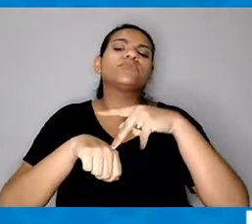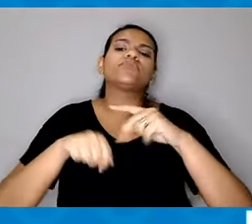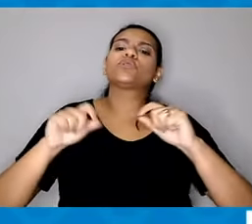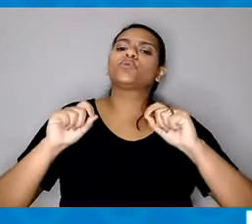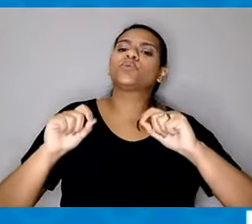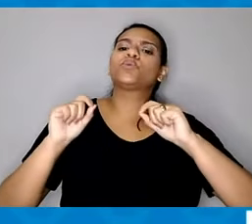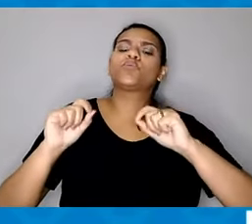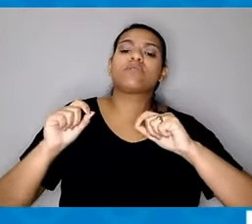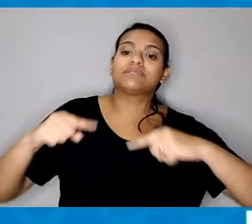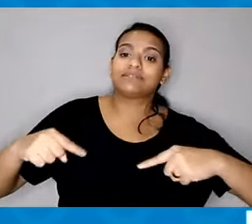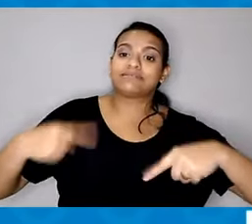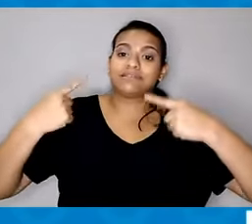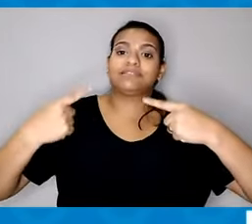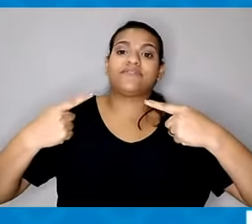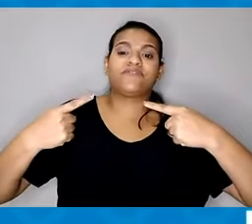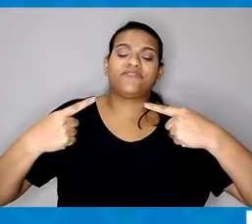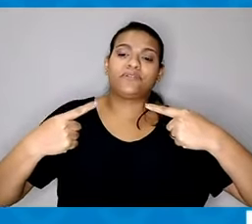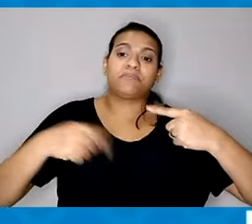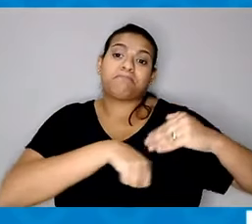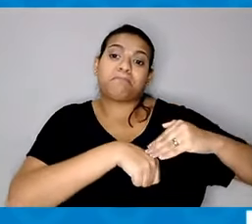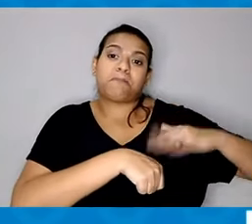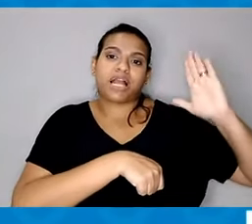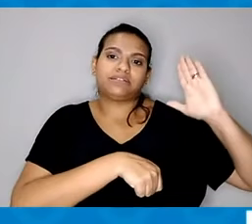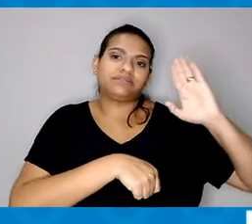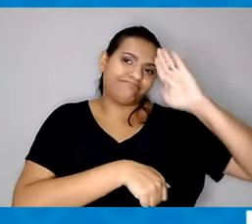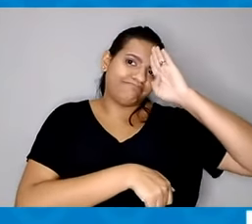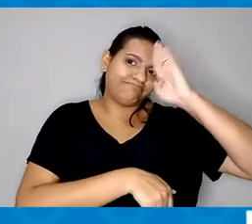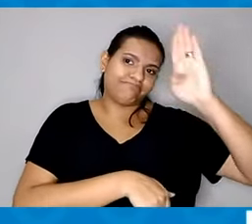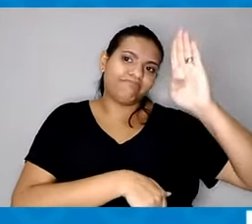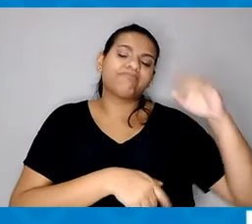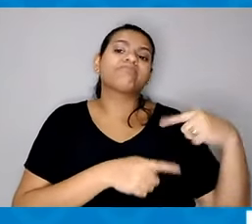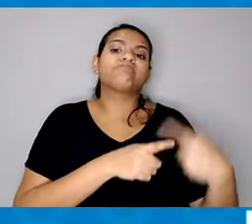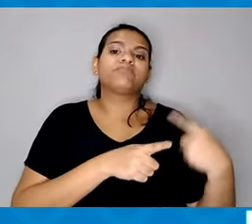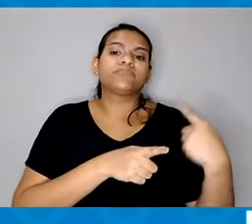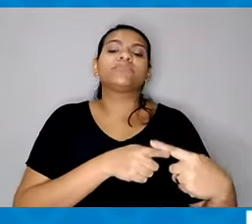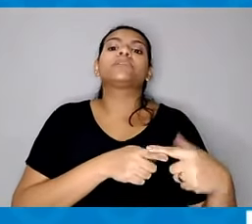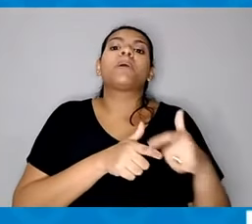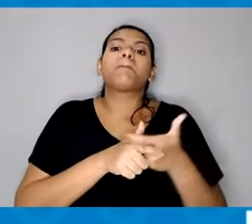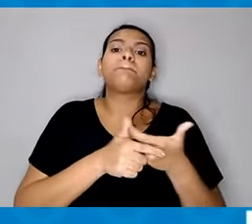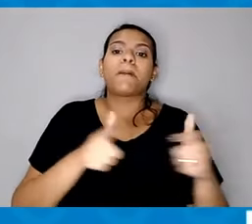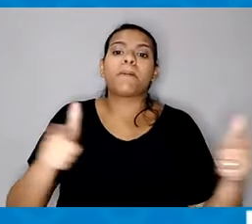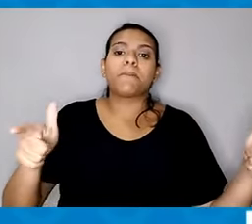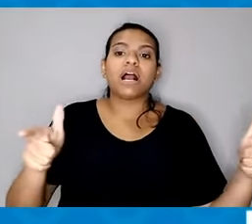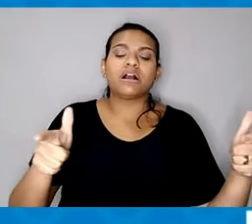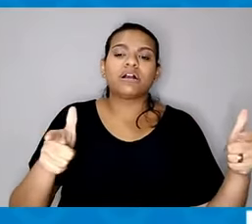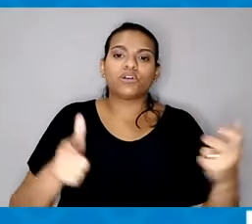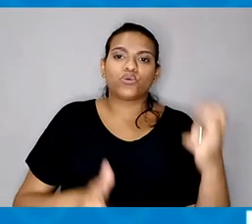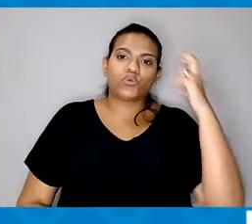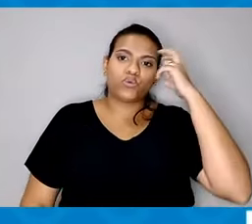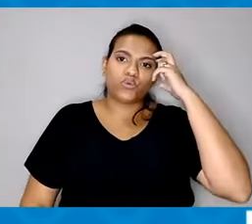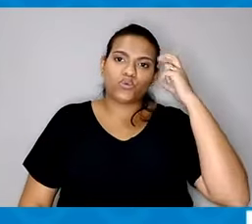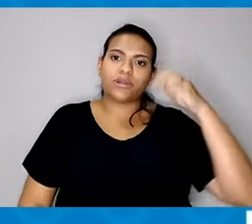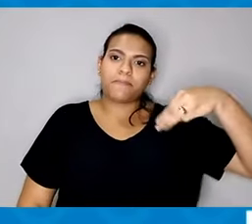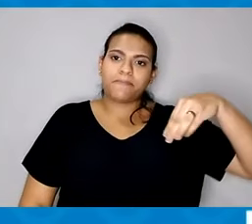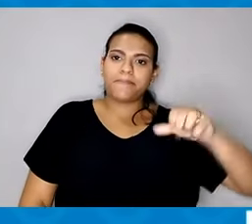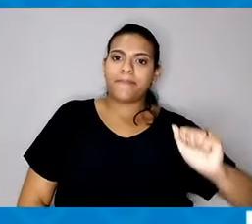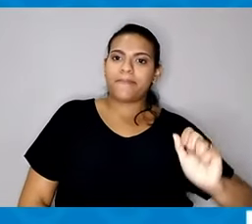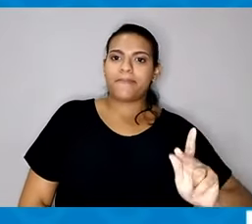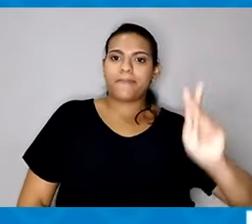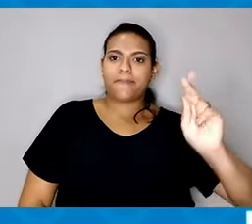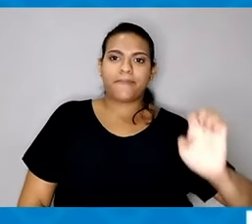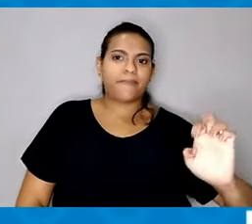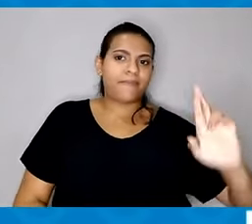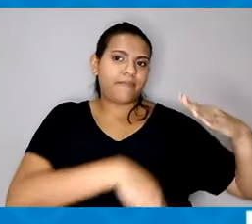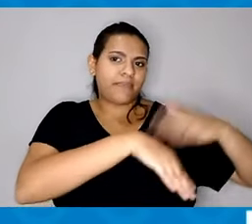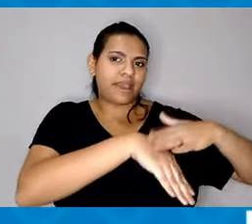principais desafios para a expansão da cultura maker no Brasil? Vamos lá, aí as questões começam a ficar complexas,